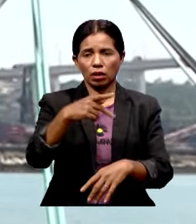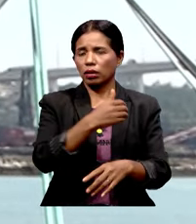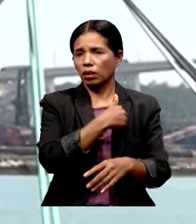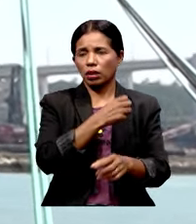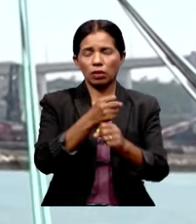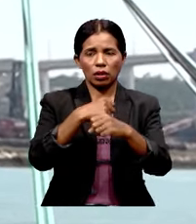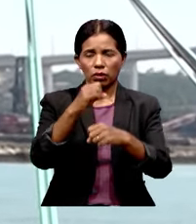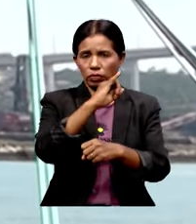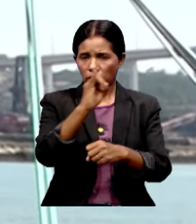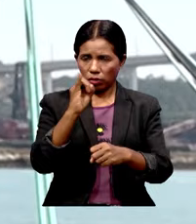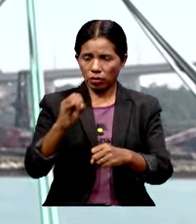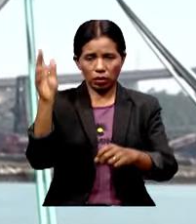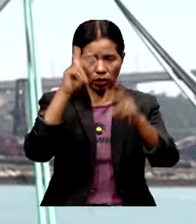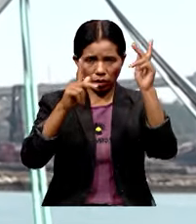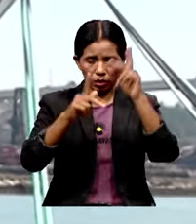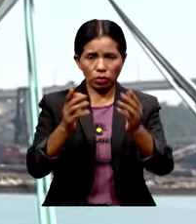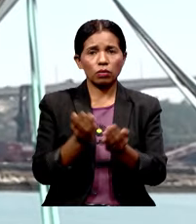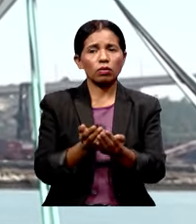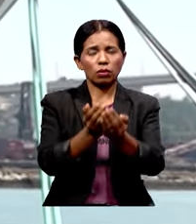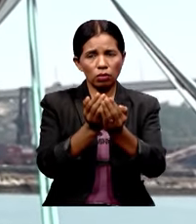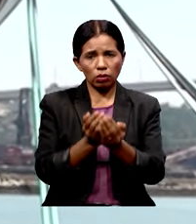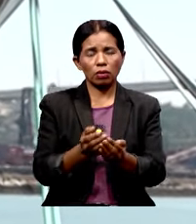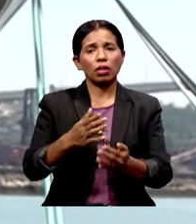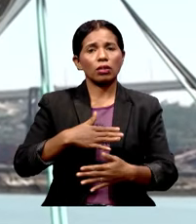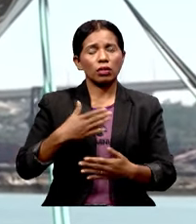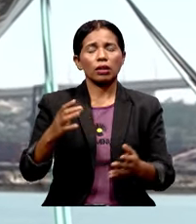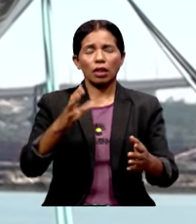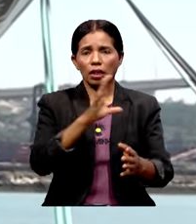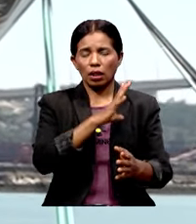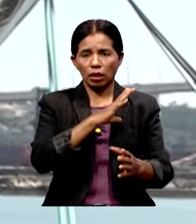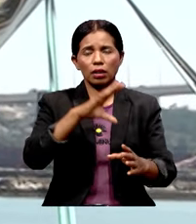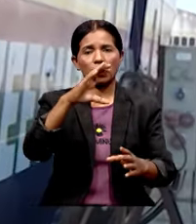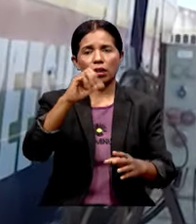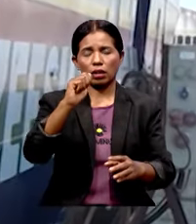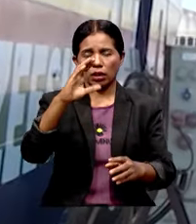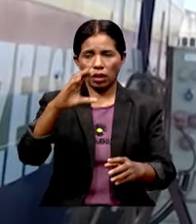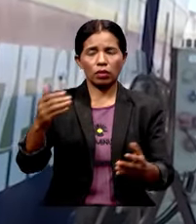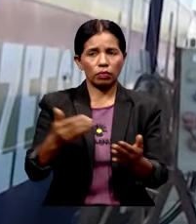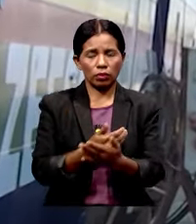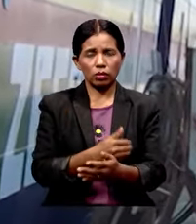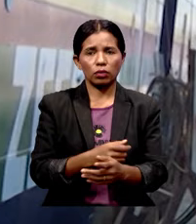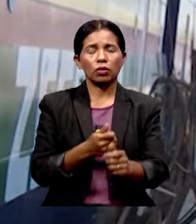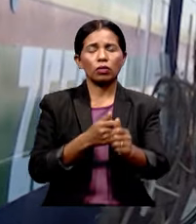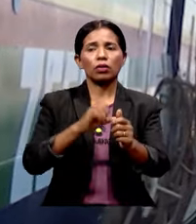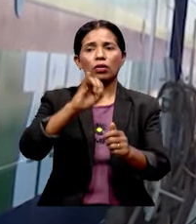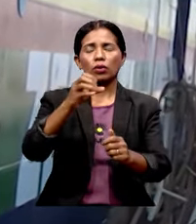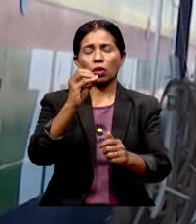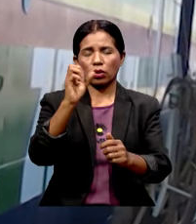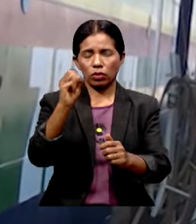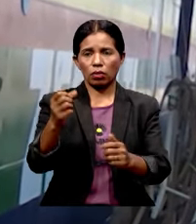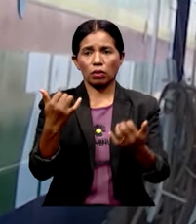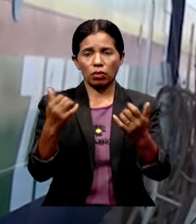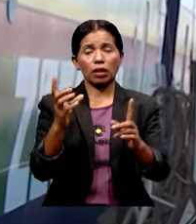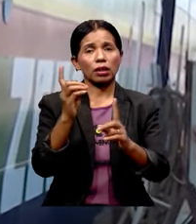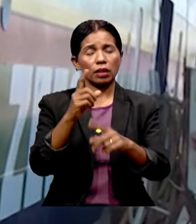a investigação do caso Rohak Solok, também se rei comissário FON. Tuir José Verdial, da Daune, prazo de investigação